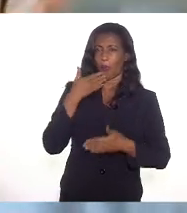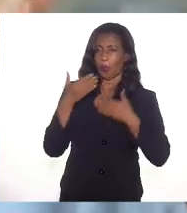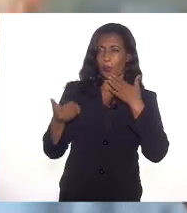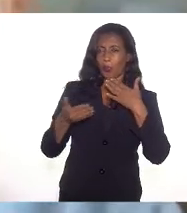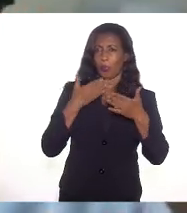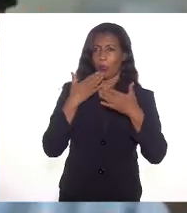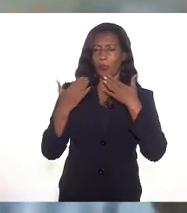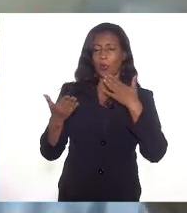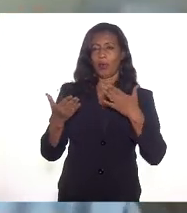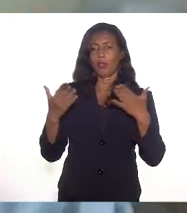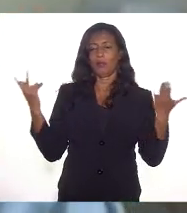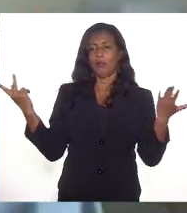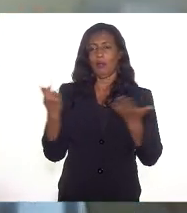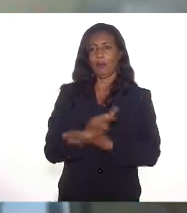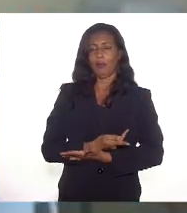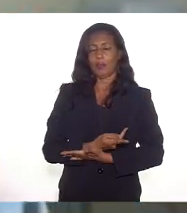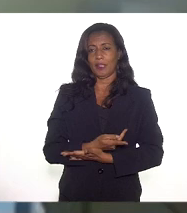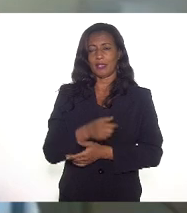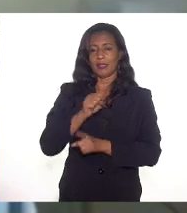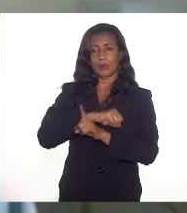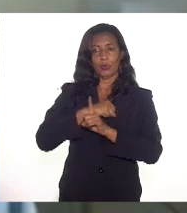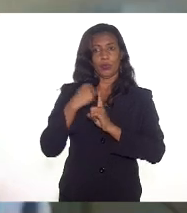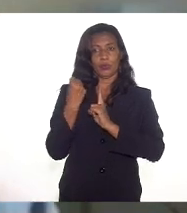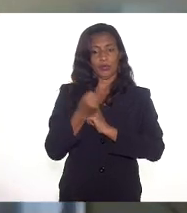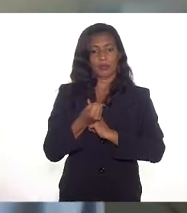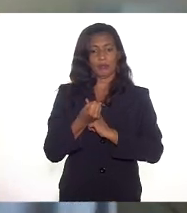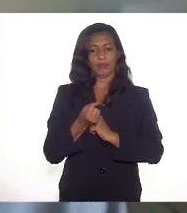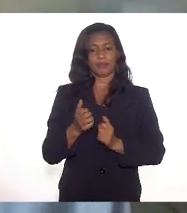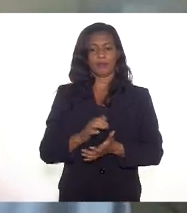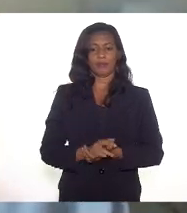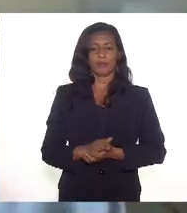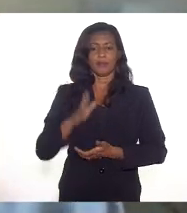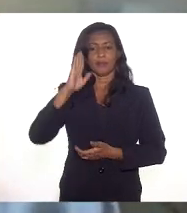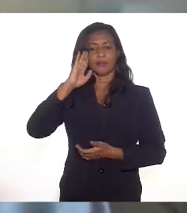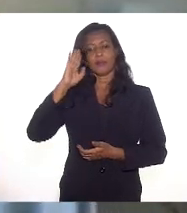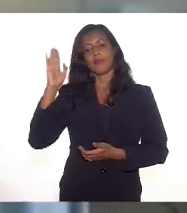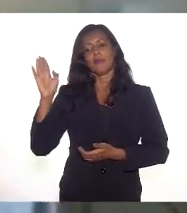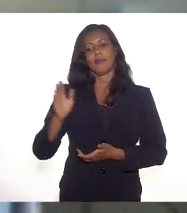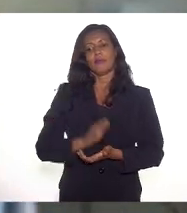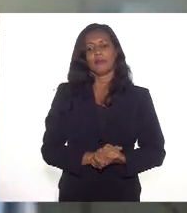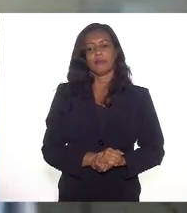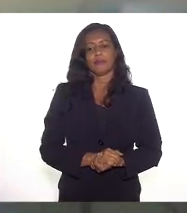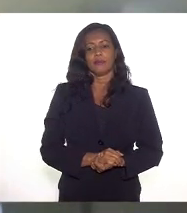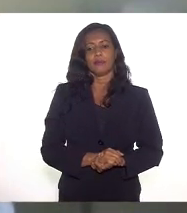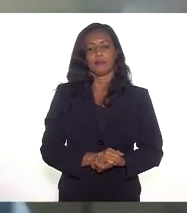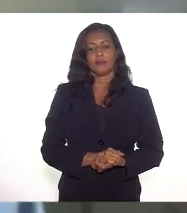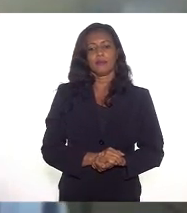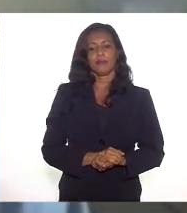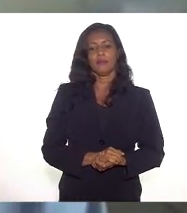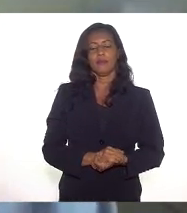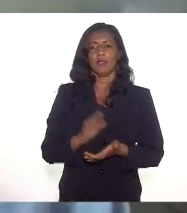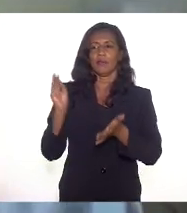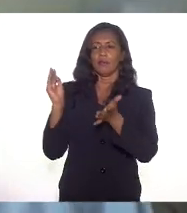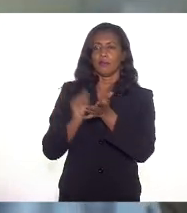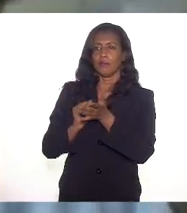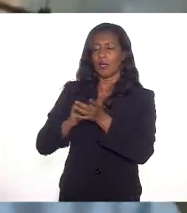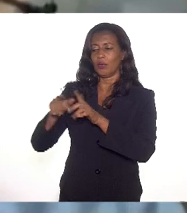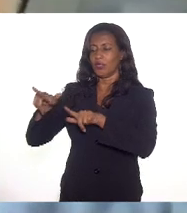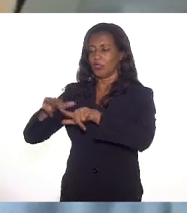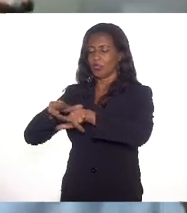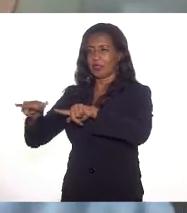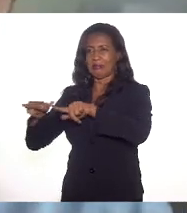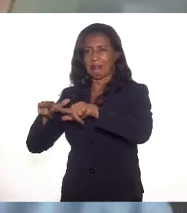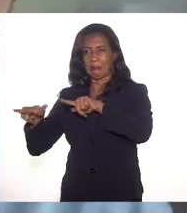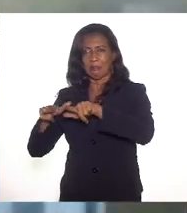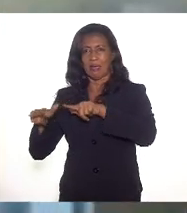a ocorrer na nossa sociedade, né, principalmente no desemprego, na queda de